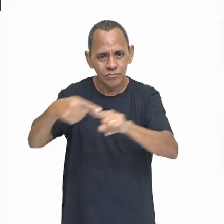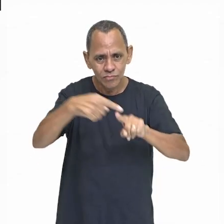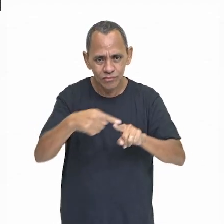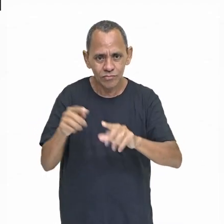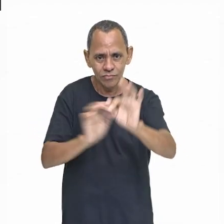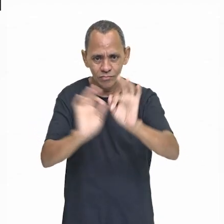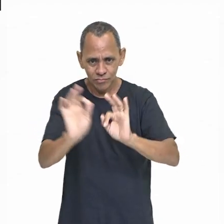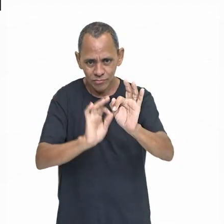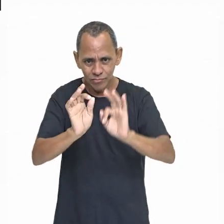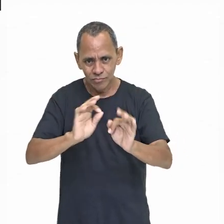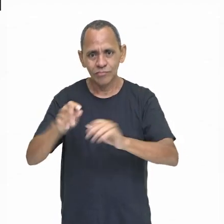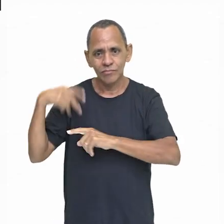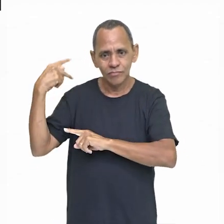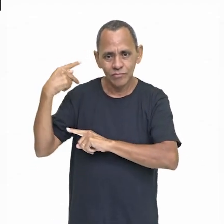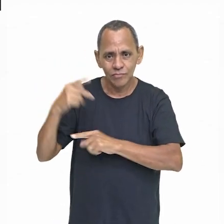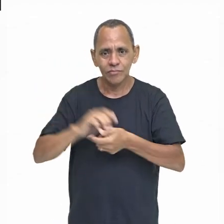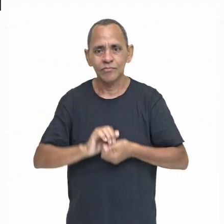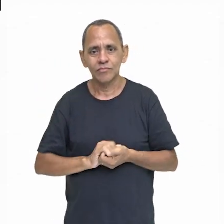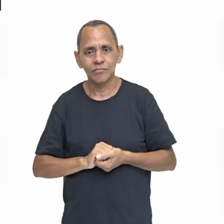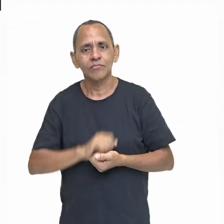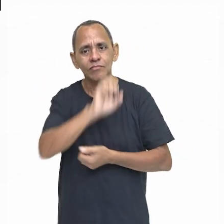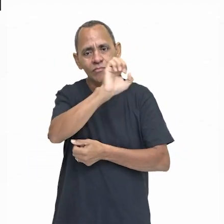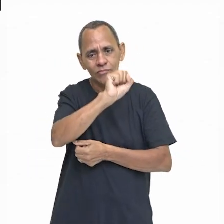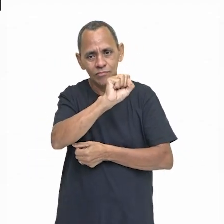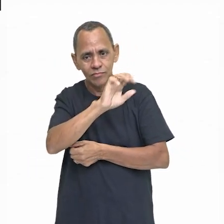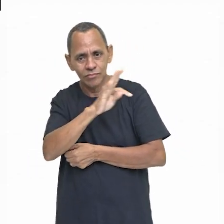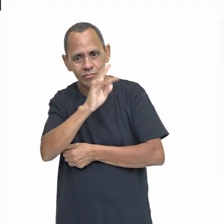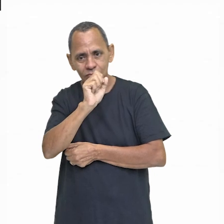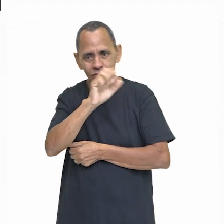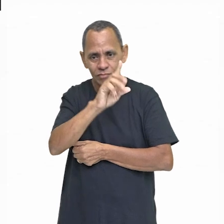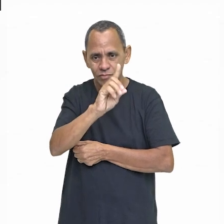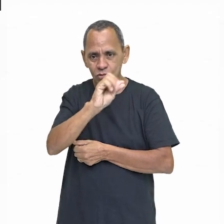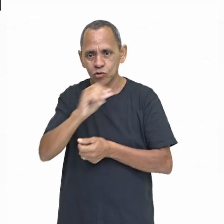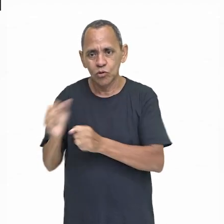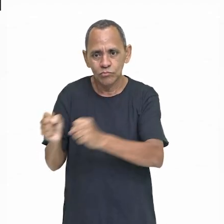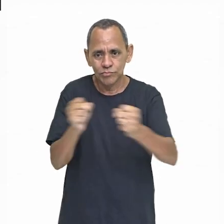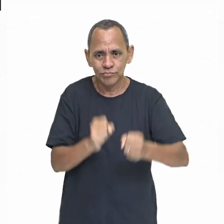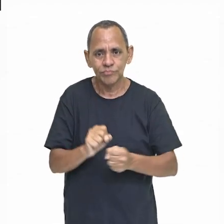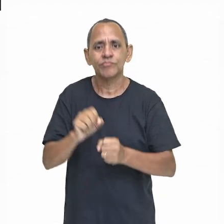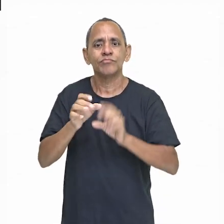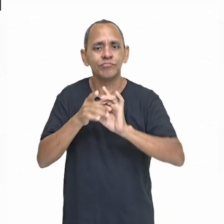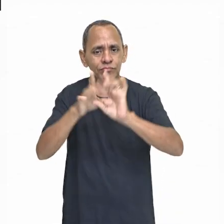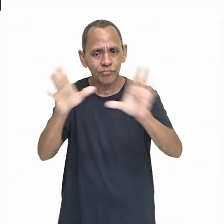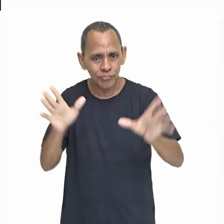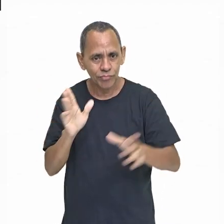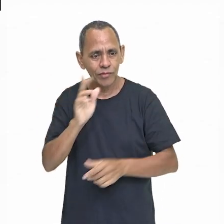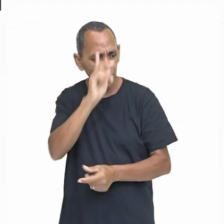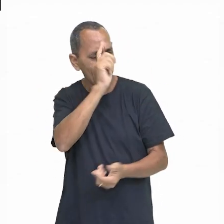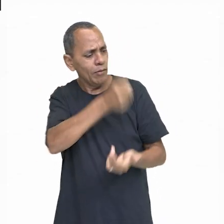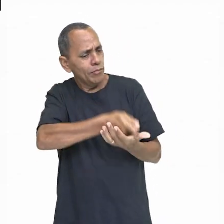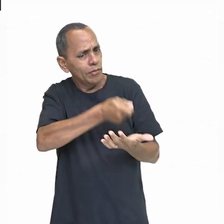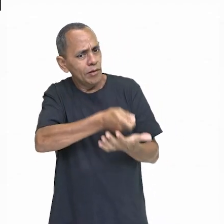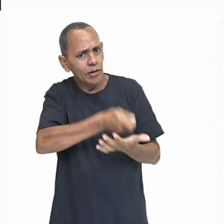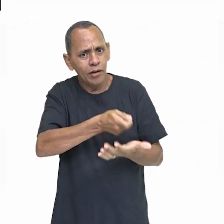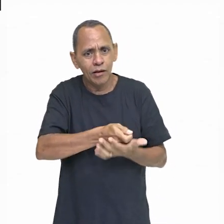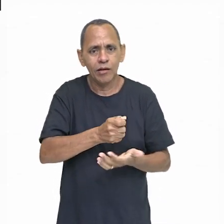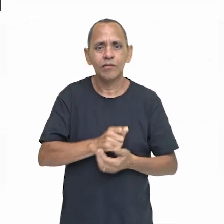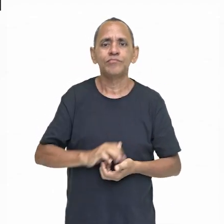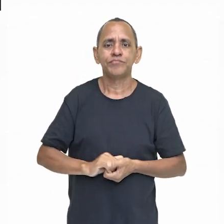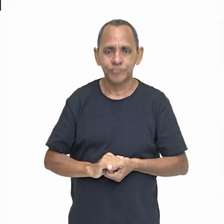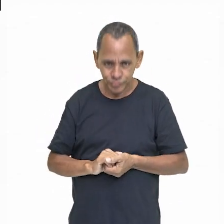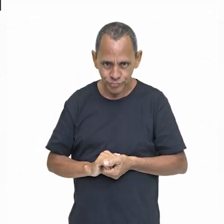de organização política, Estado, poder, democracia, autoritarismo,